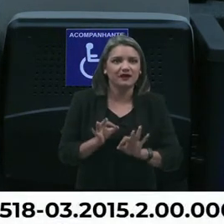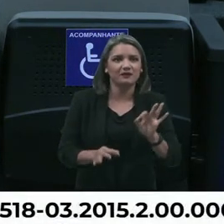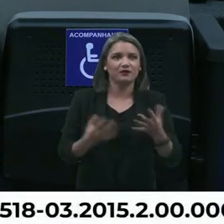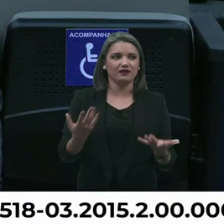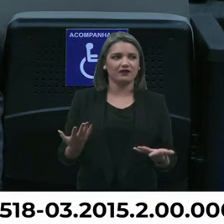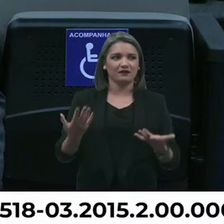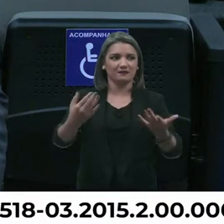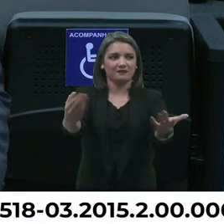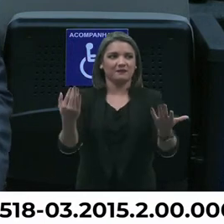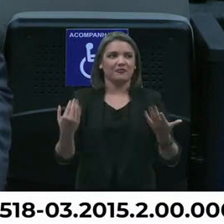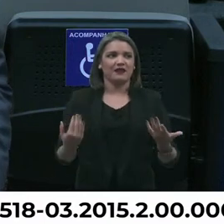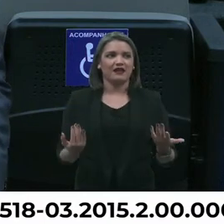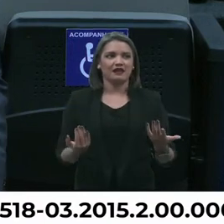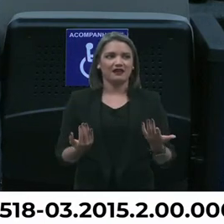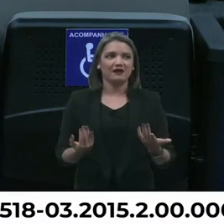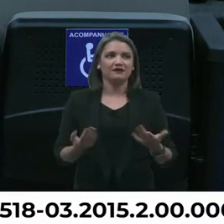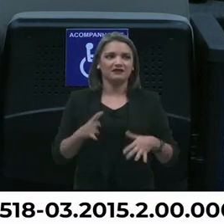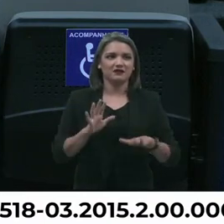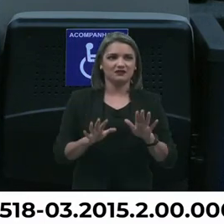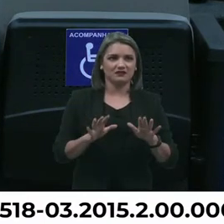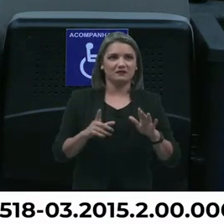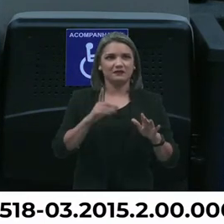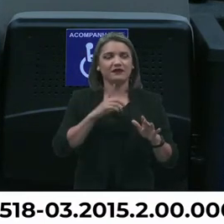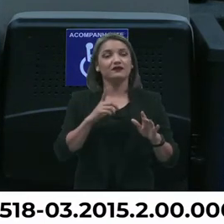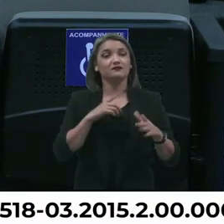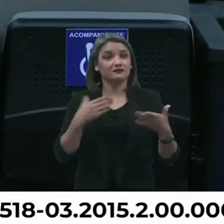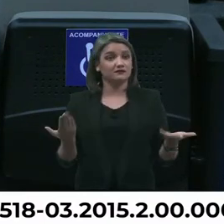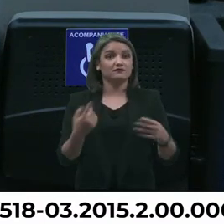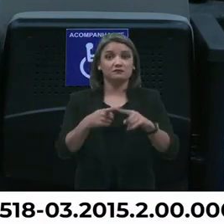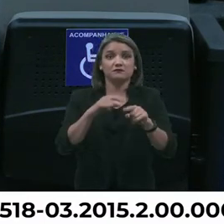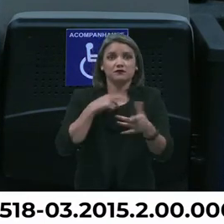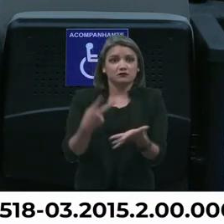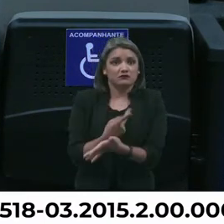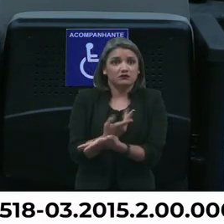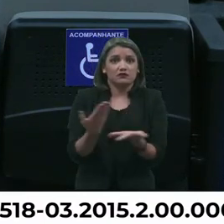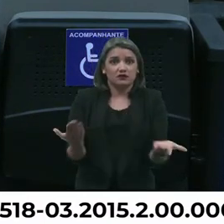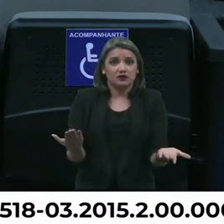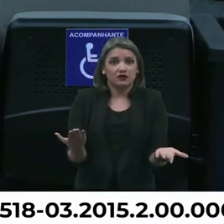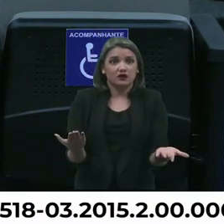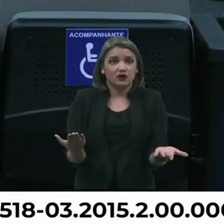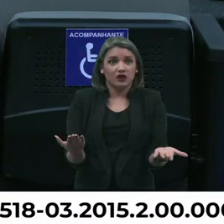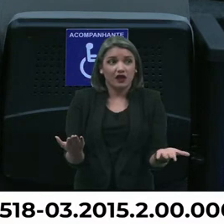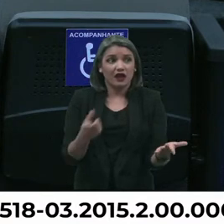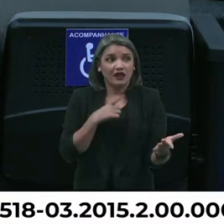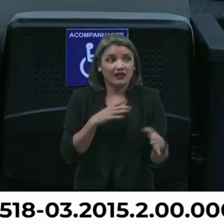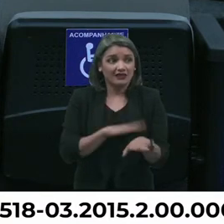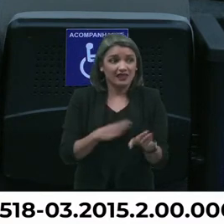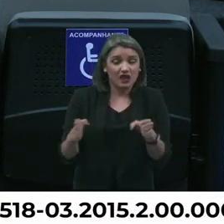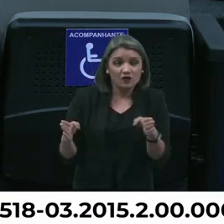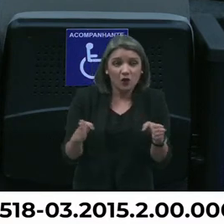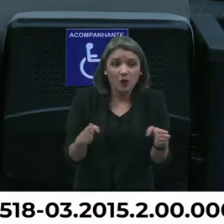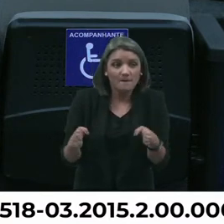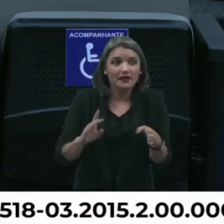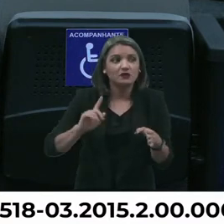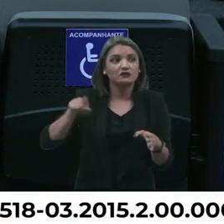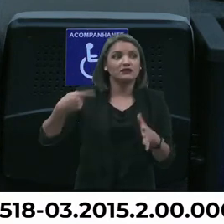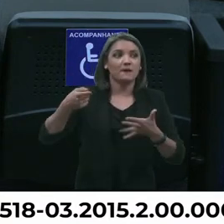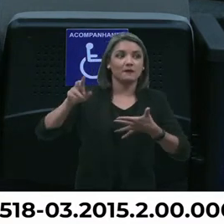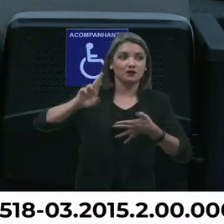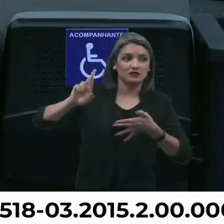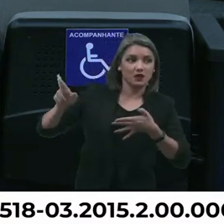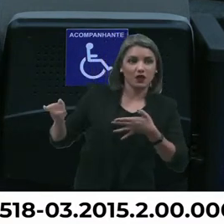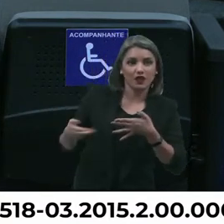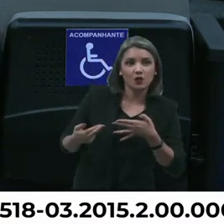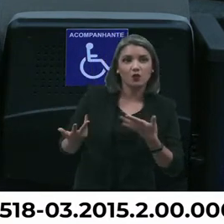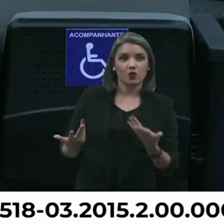sentencia como se ele pudesse ser punido por crime de hermenêutica. E aí, após o prazo, apresenta-se o recurso. O magistrado manda ouvir